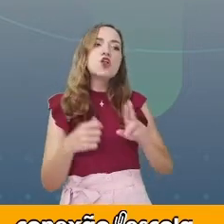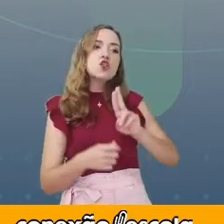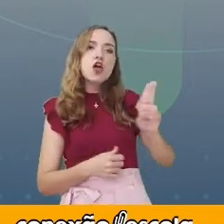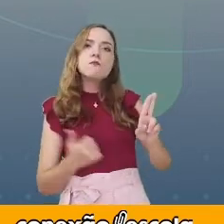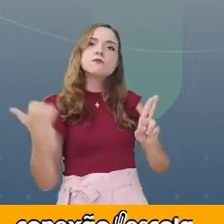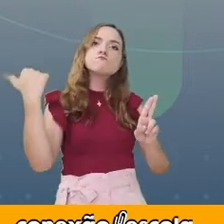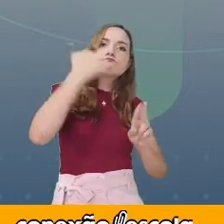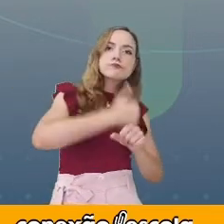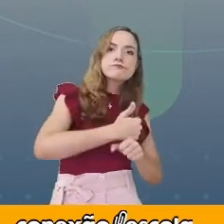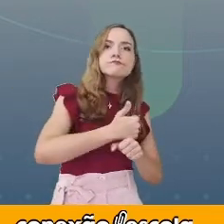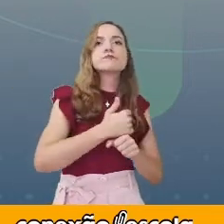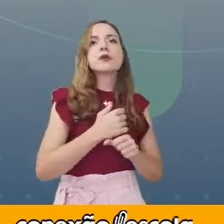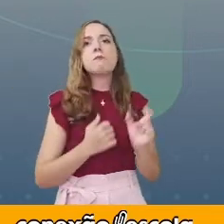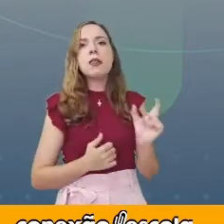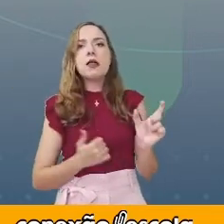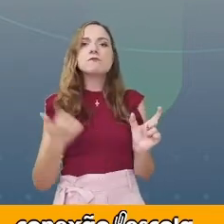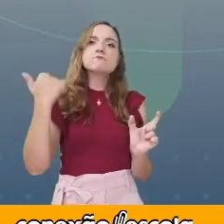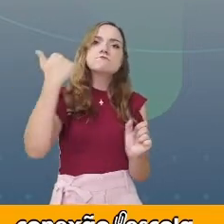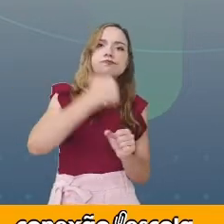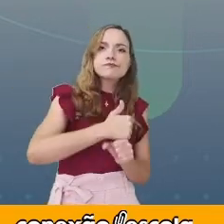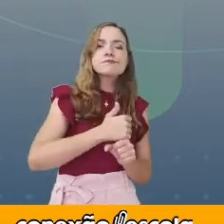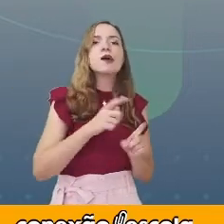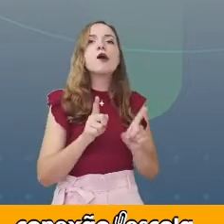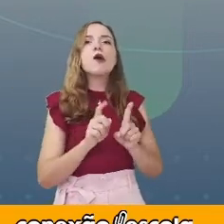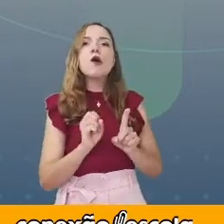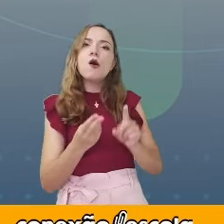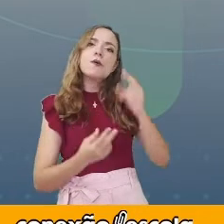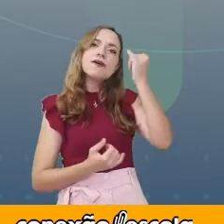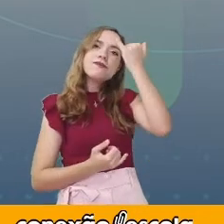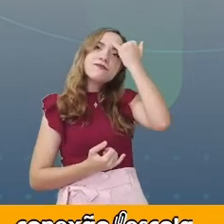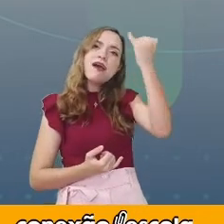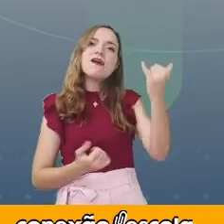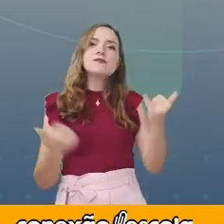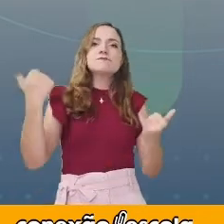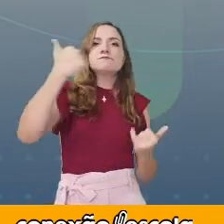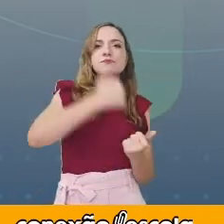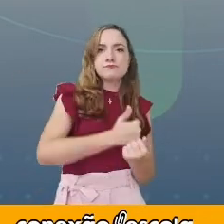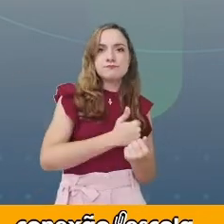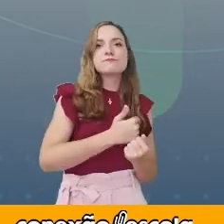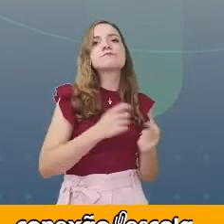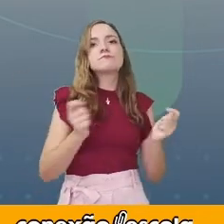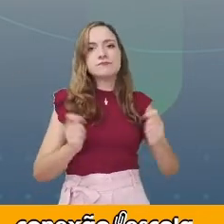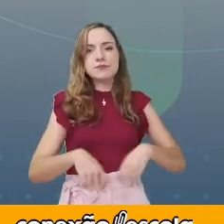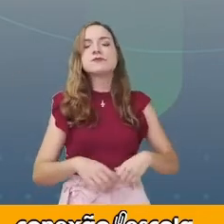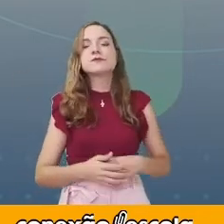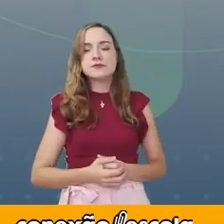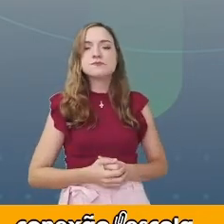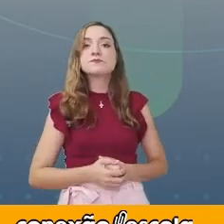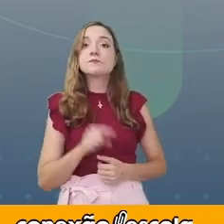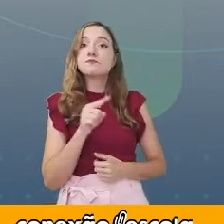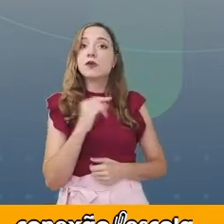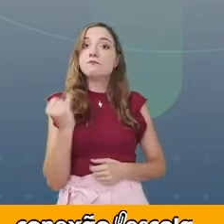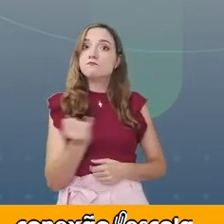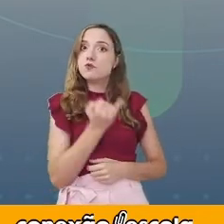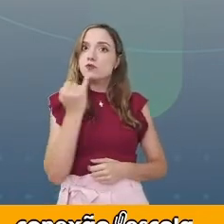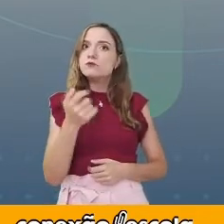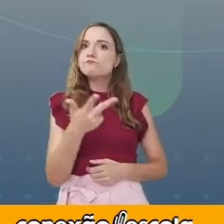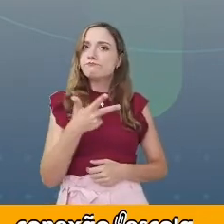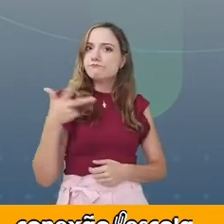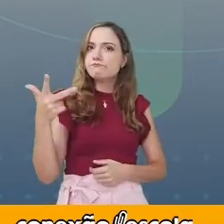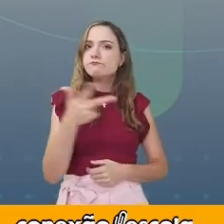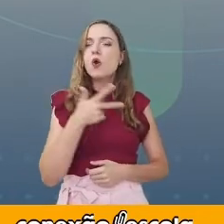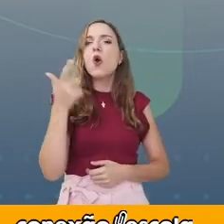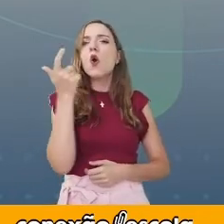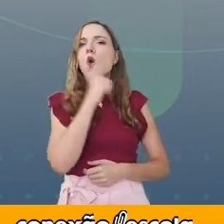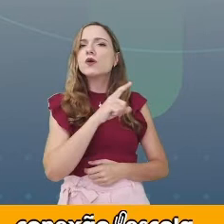um termo, até mesmo uma ideia na oração, no texto como um todo. E é muito importante o emprego dos pronomes